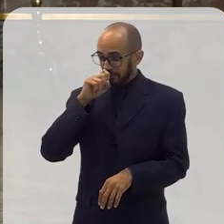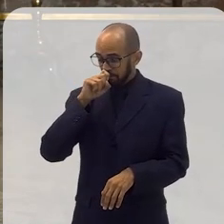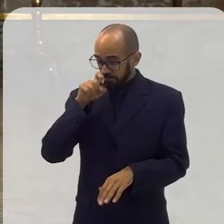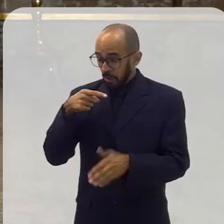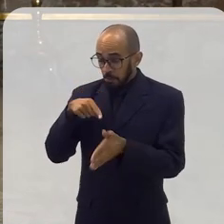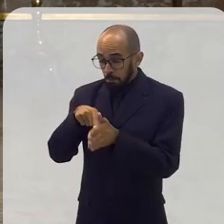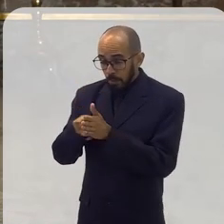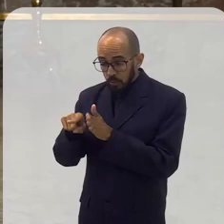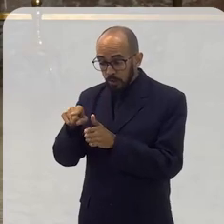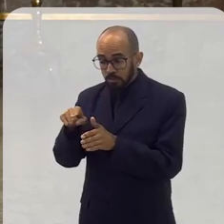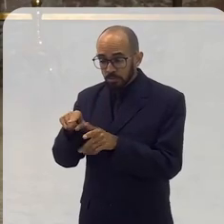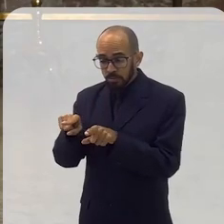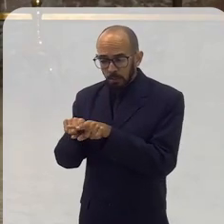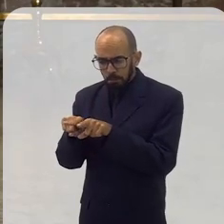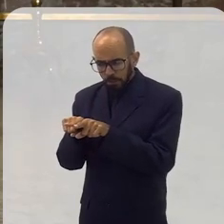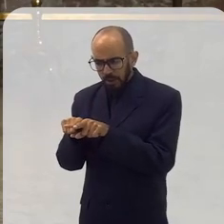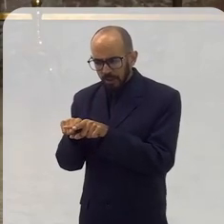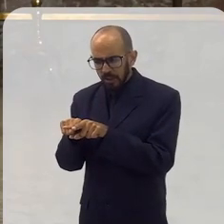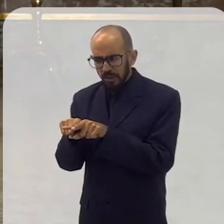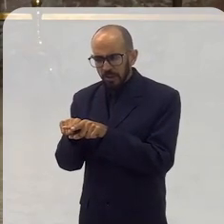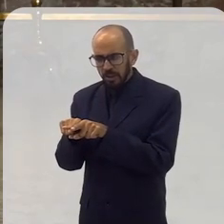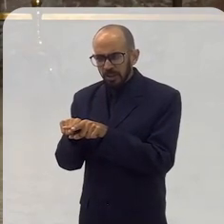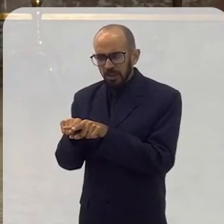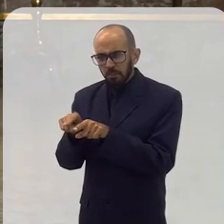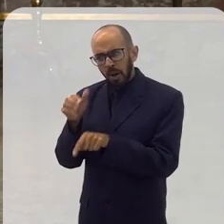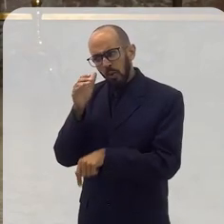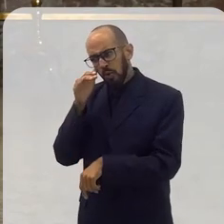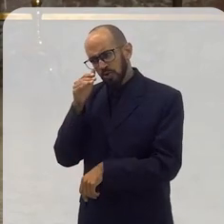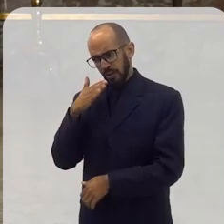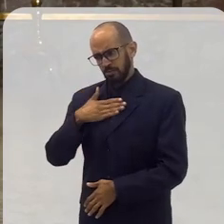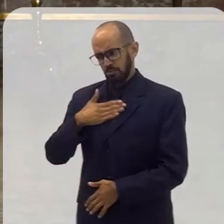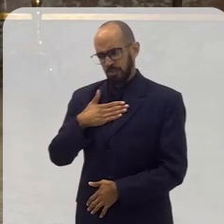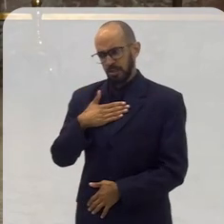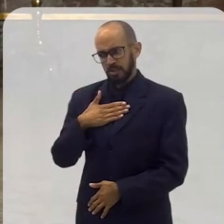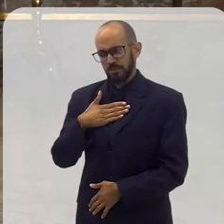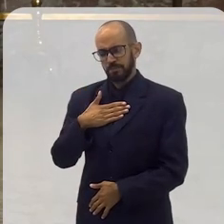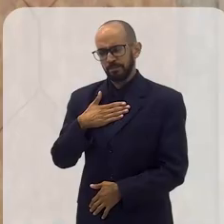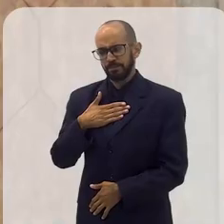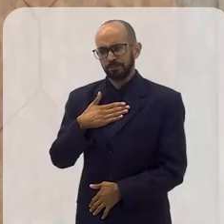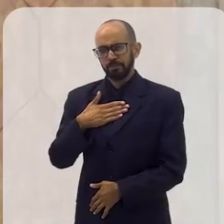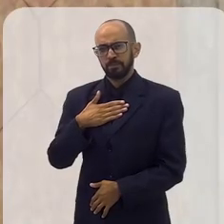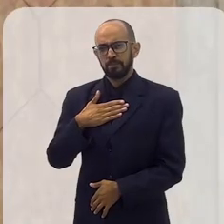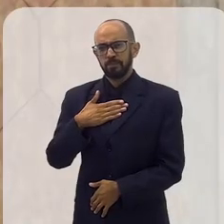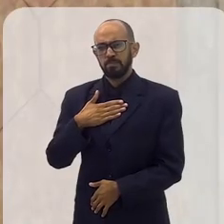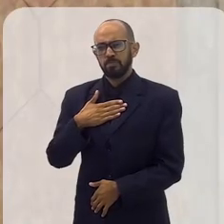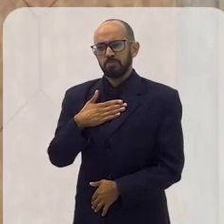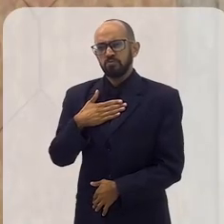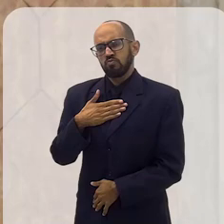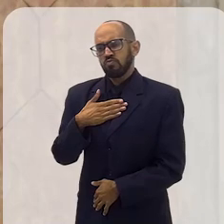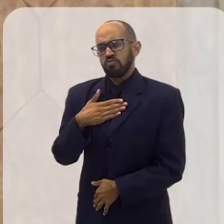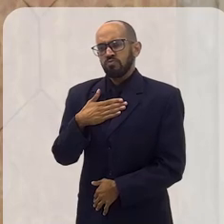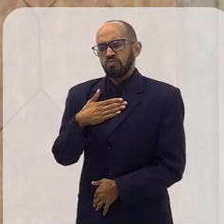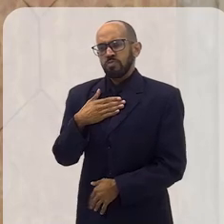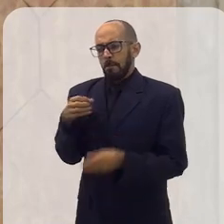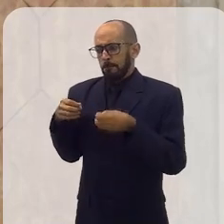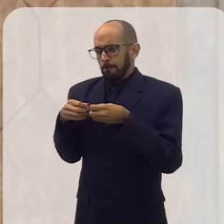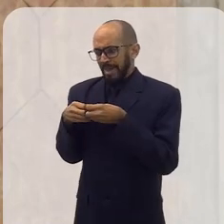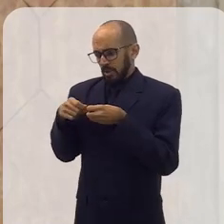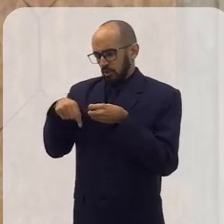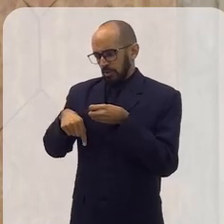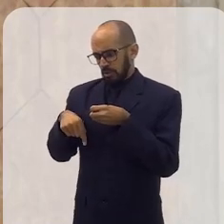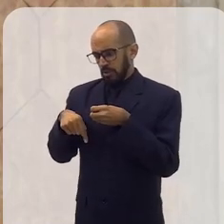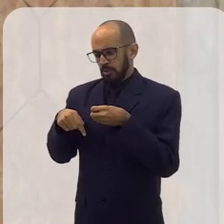entender. E também, posso fazer uma pergunta curiosa que eu Pode? fiquei agora? Aqui